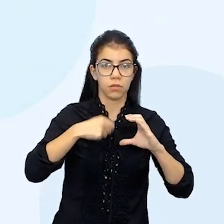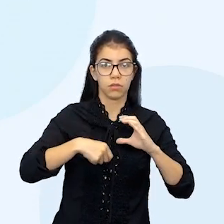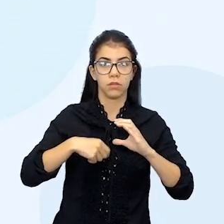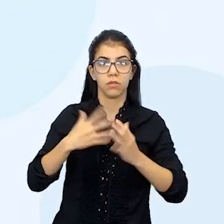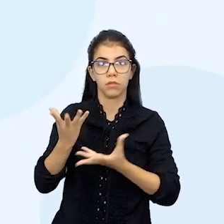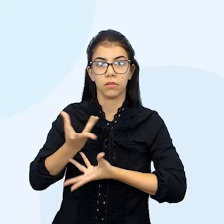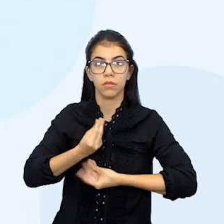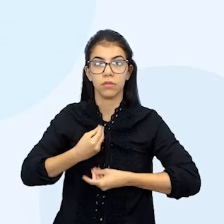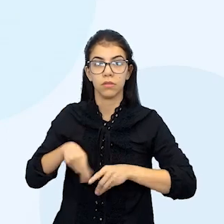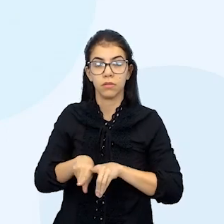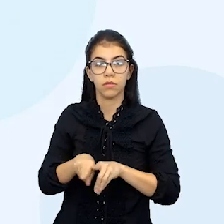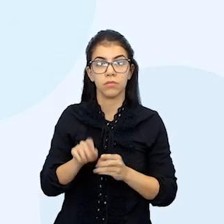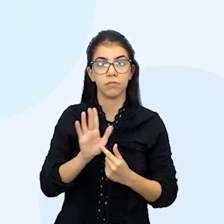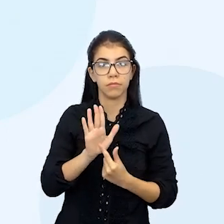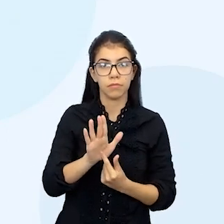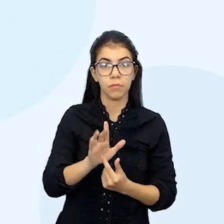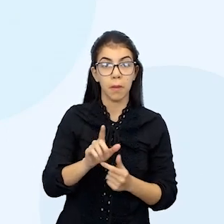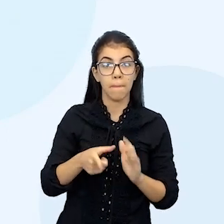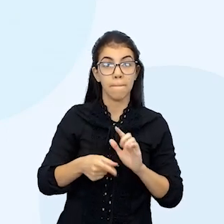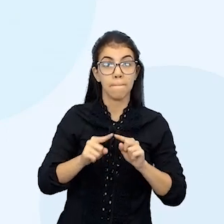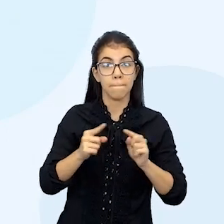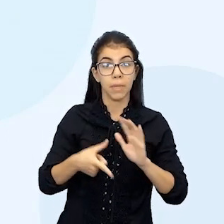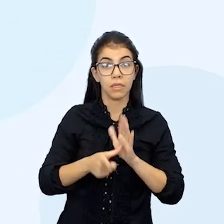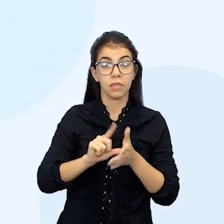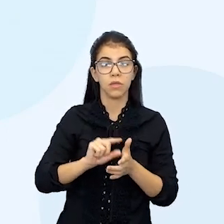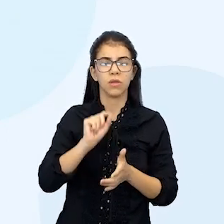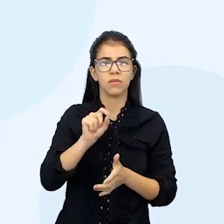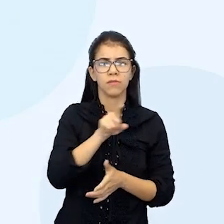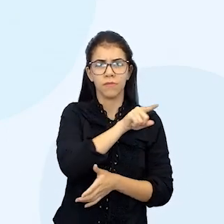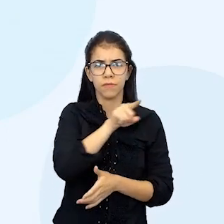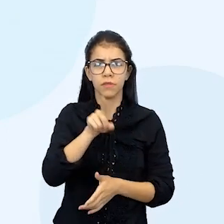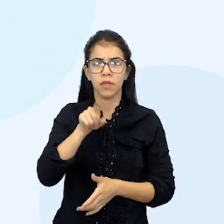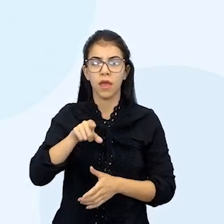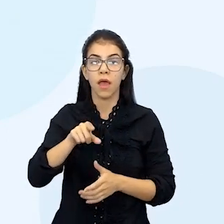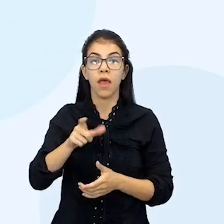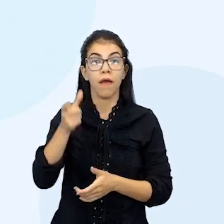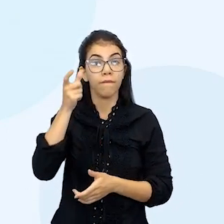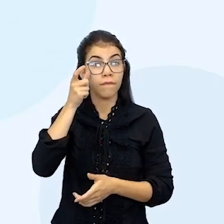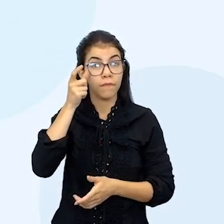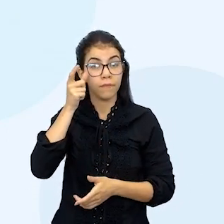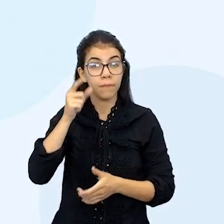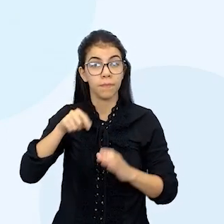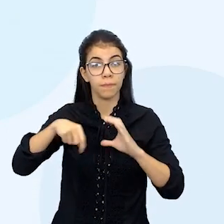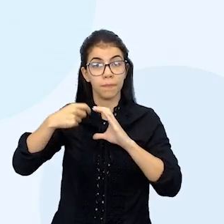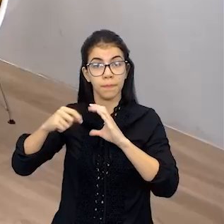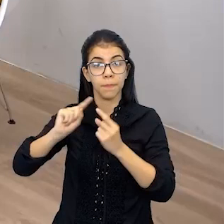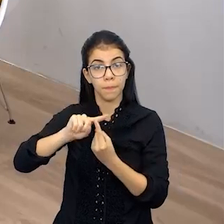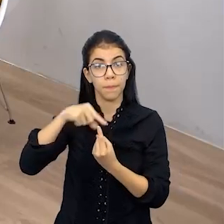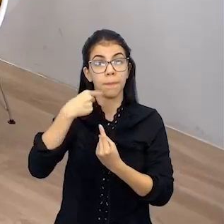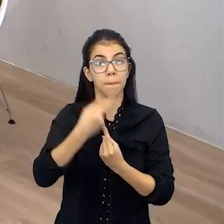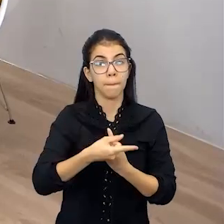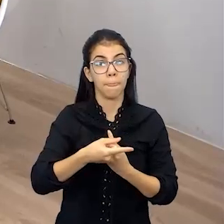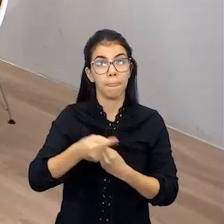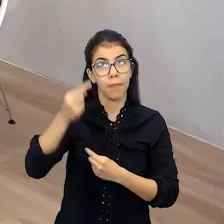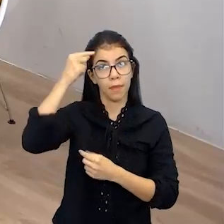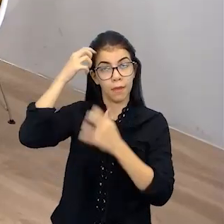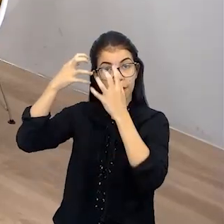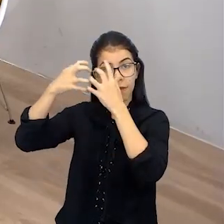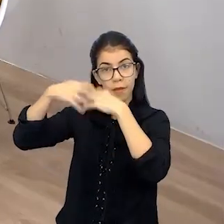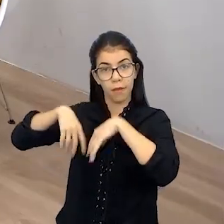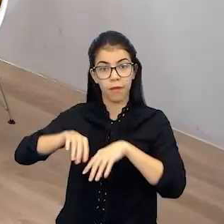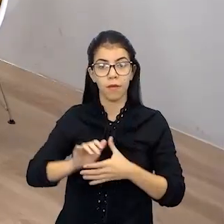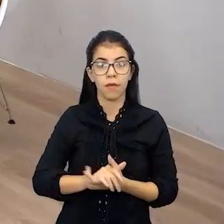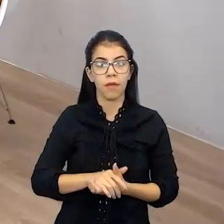esse vídeo já para vocês, mas uma perguntinha, e se fosse você? Assista um vídeo e traga essa reflexão para dentro de si. É uma